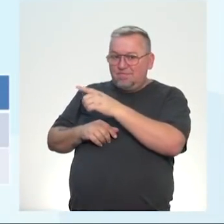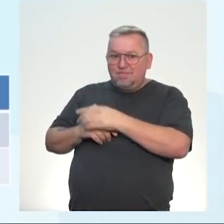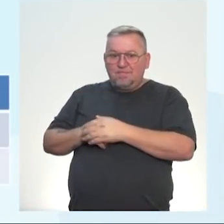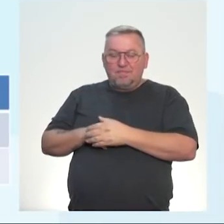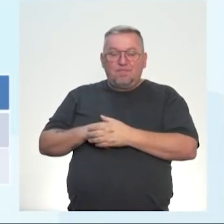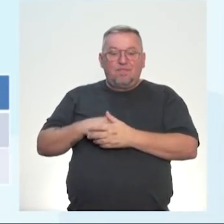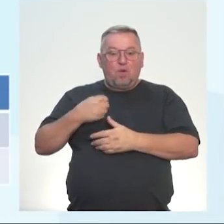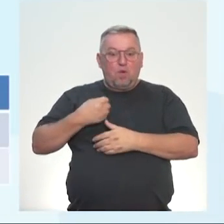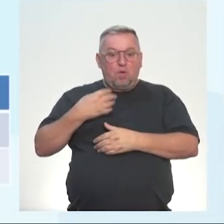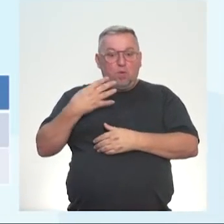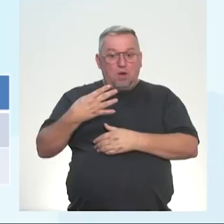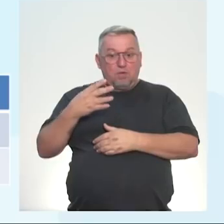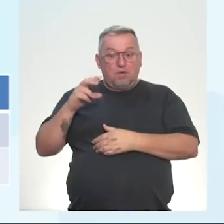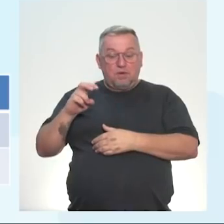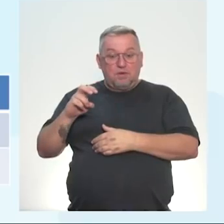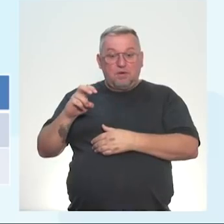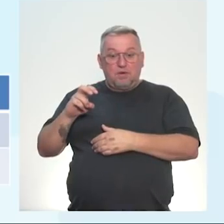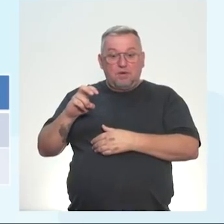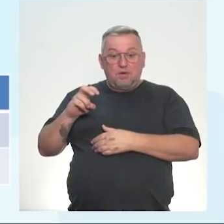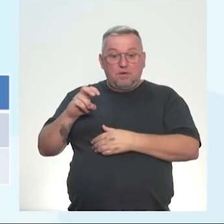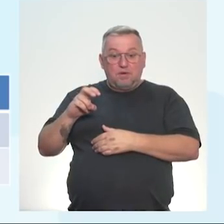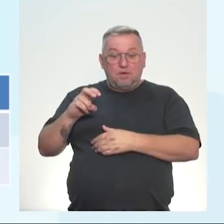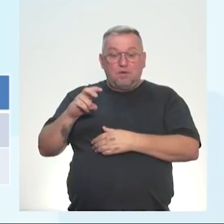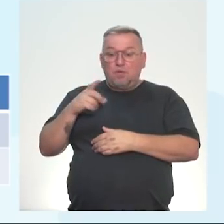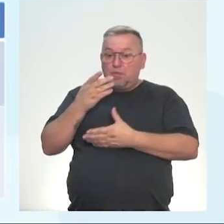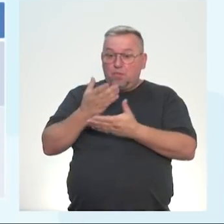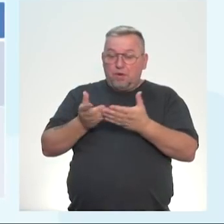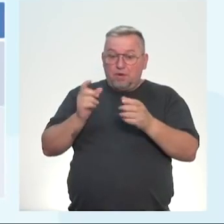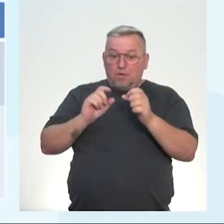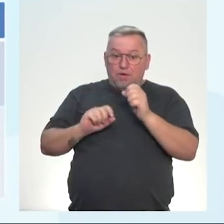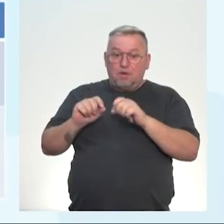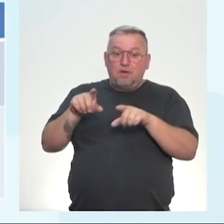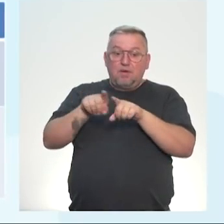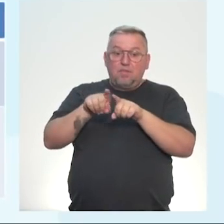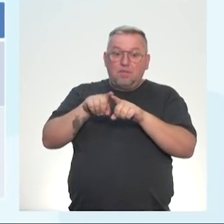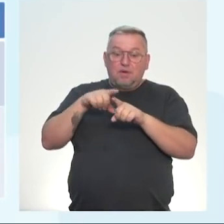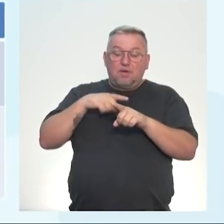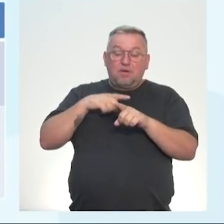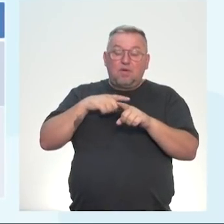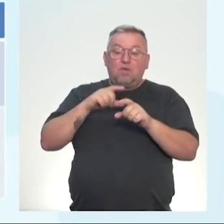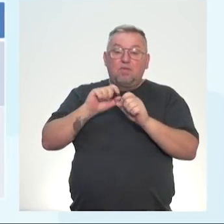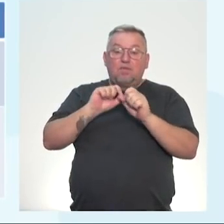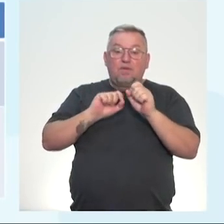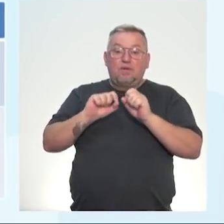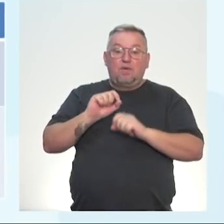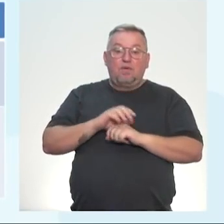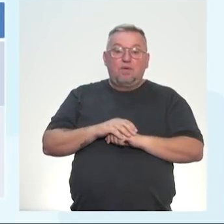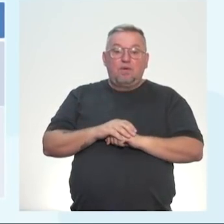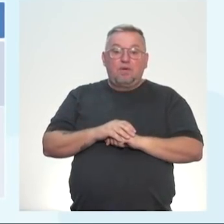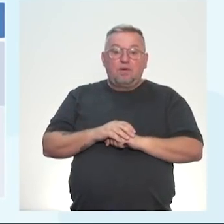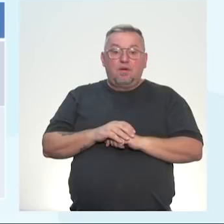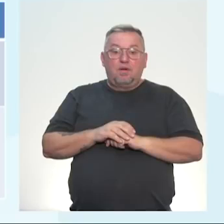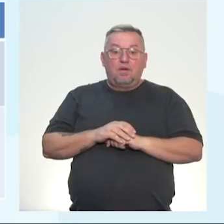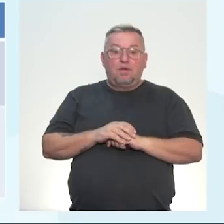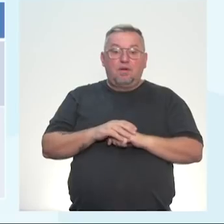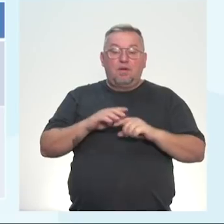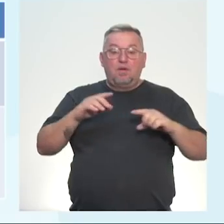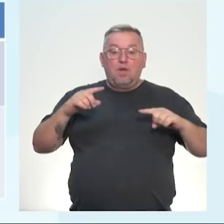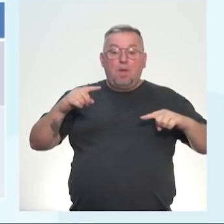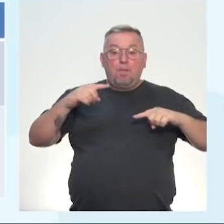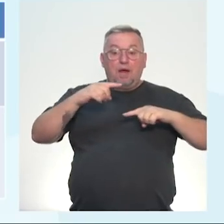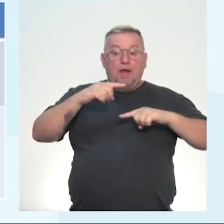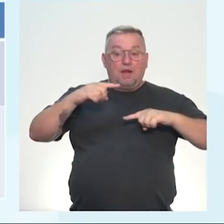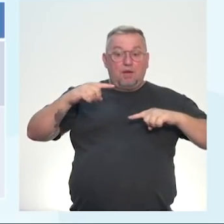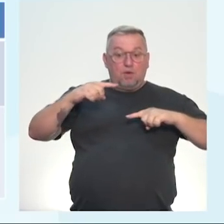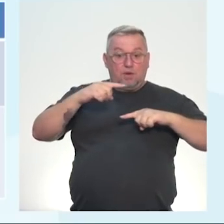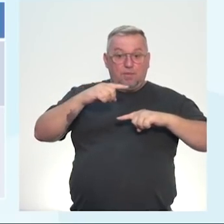4 e 5. As figuras 4 e 5, aí só para não perder, elas também são classificadas como? A primeira aí, a 4, é